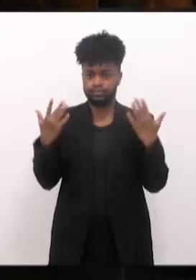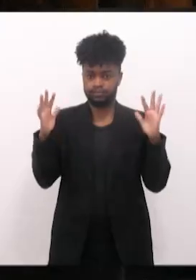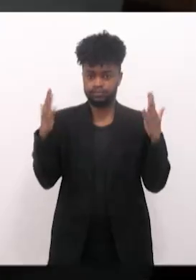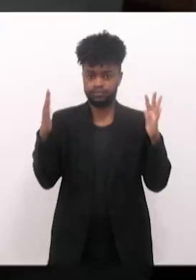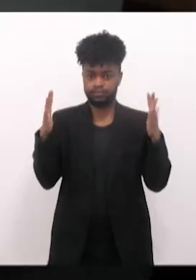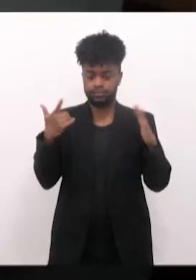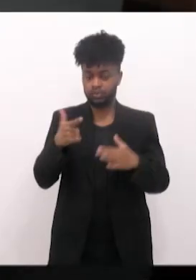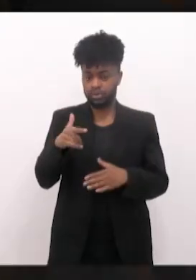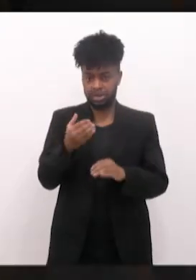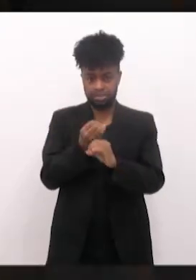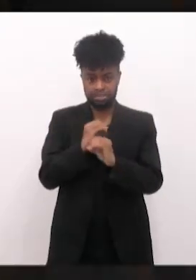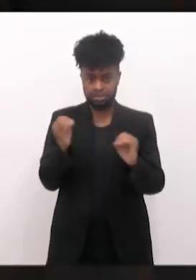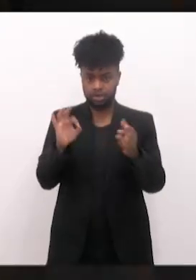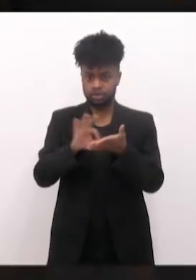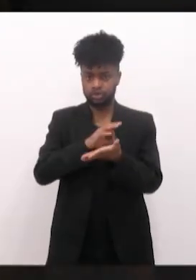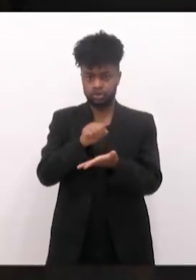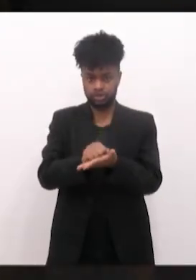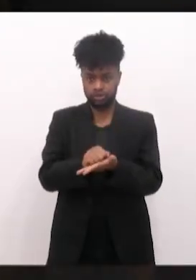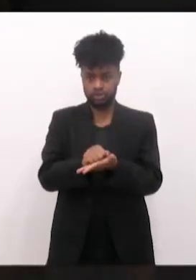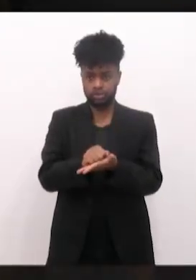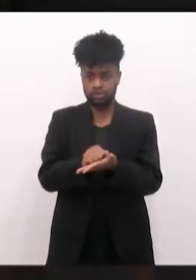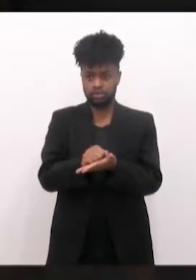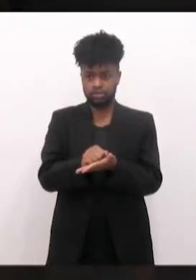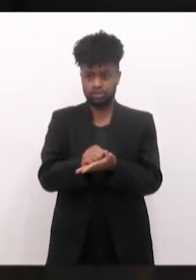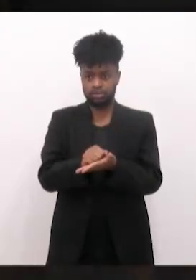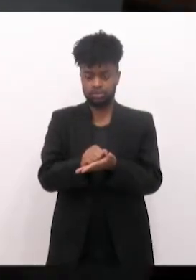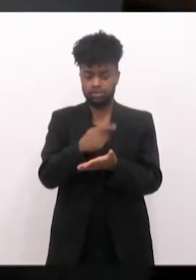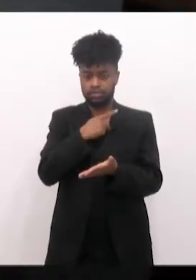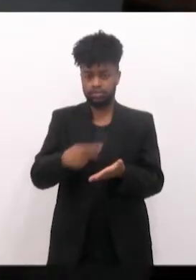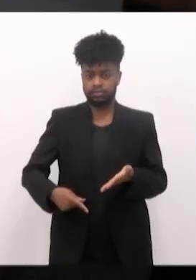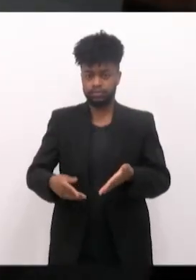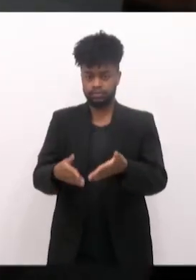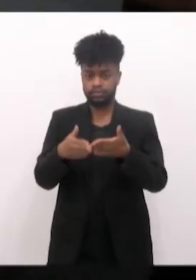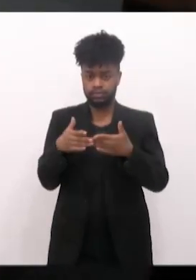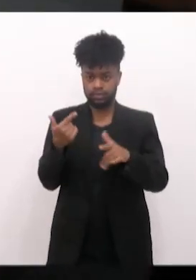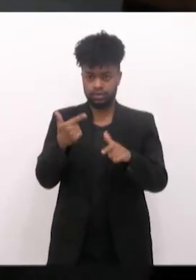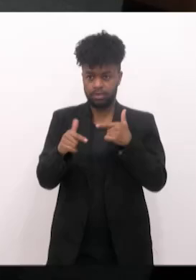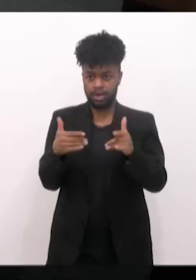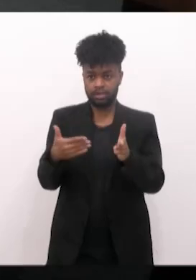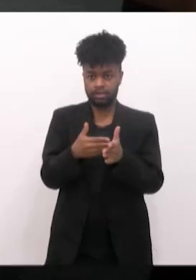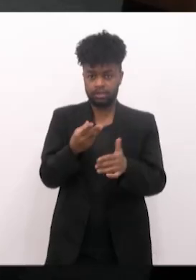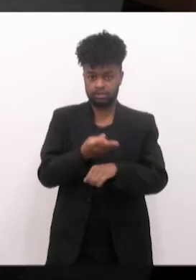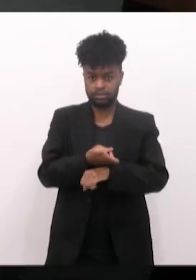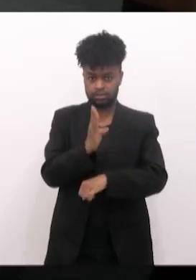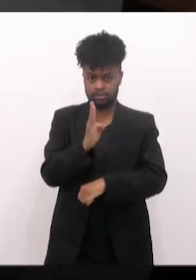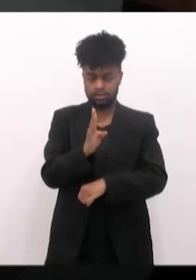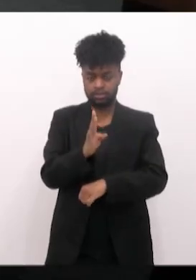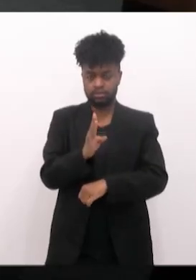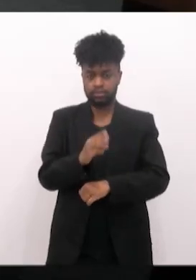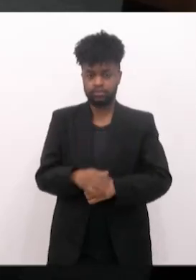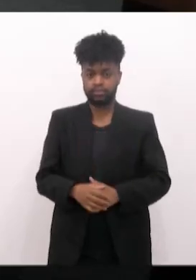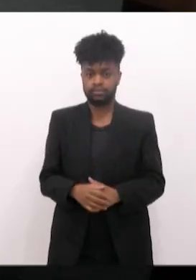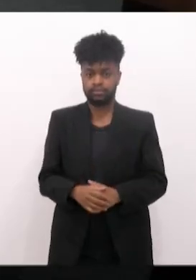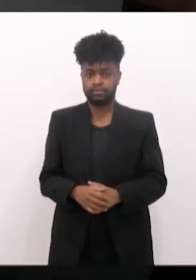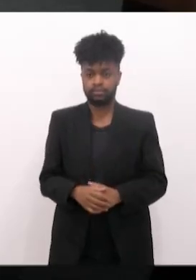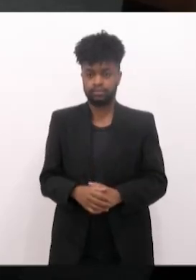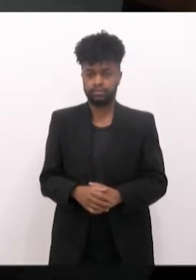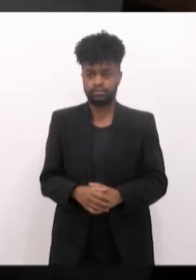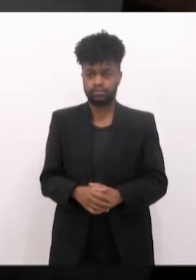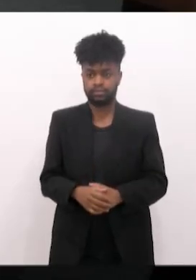Não havendo mais oradores inscritos, o presidente suspende os trabalhos. Até às 15 horas. Até às 15 horas.